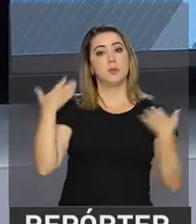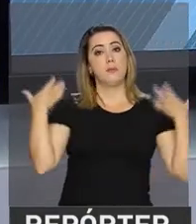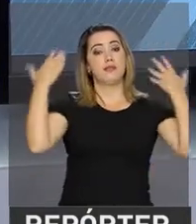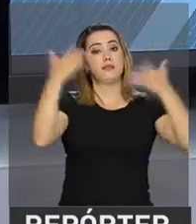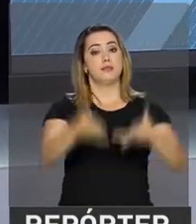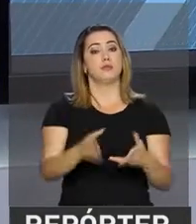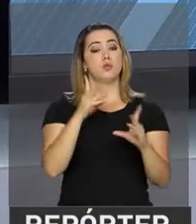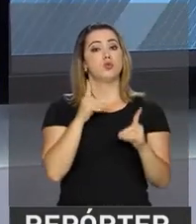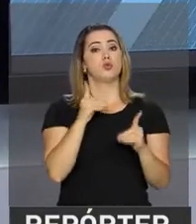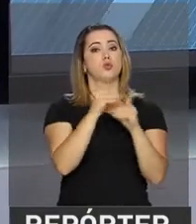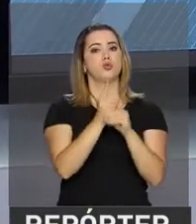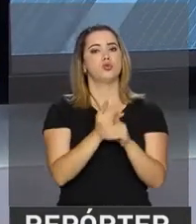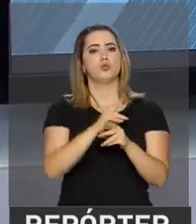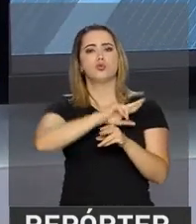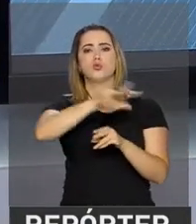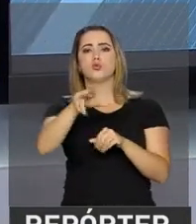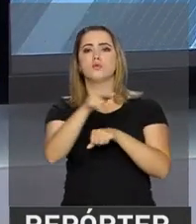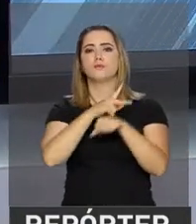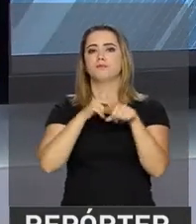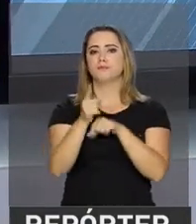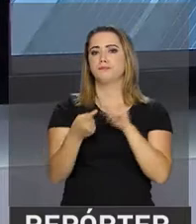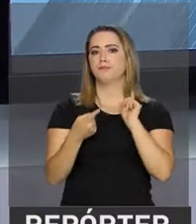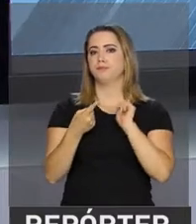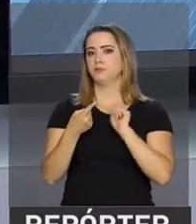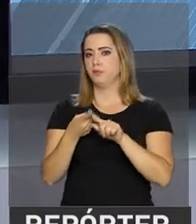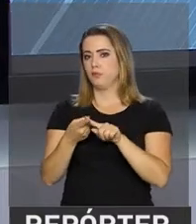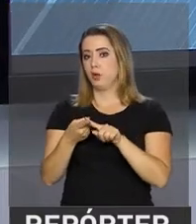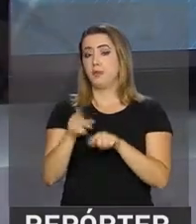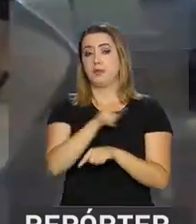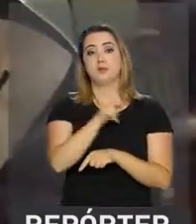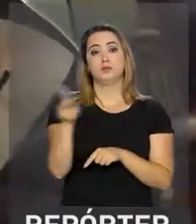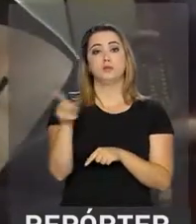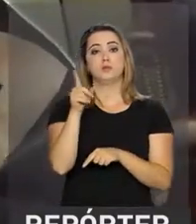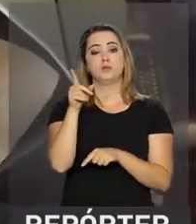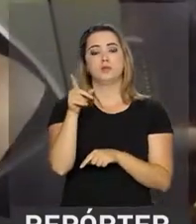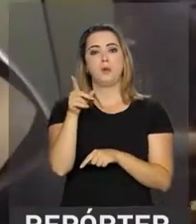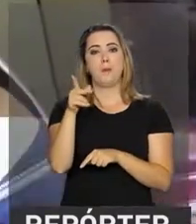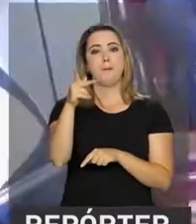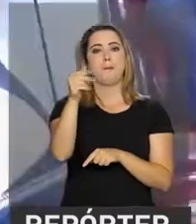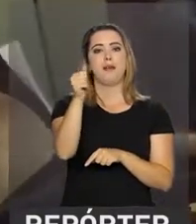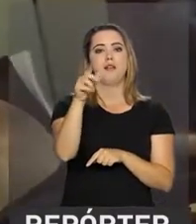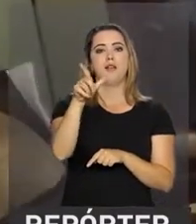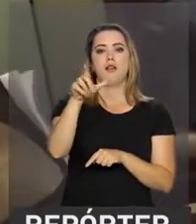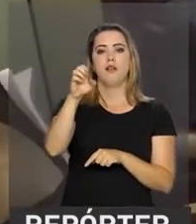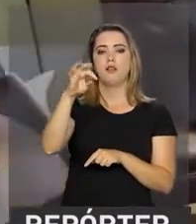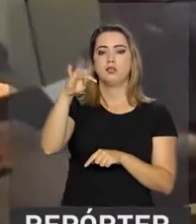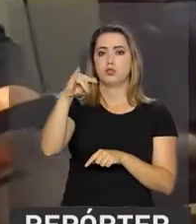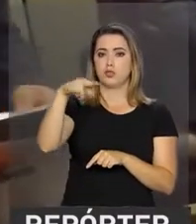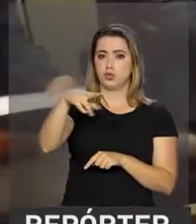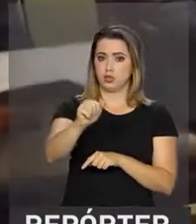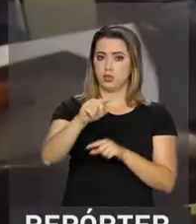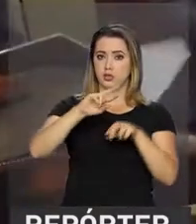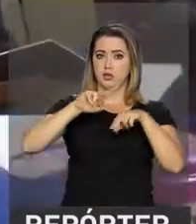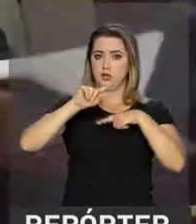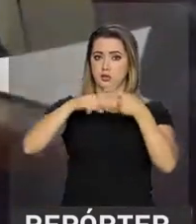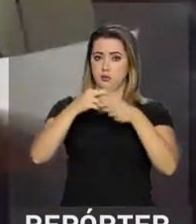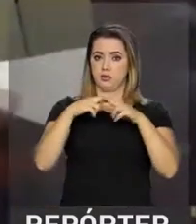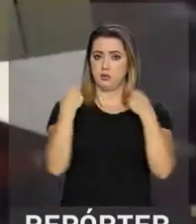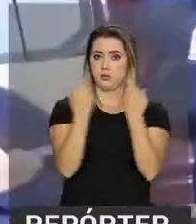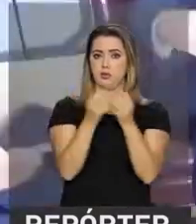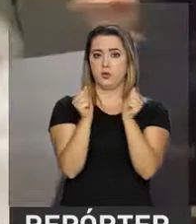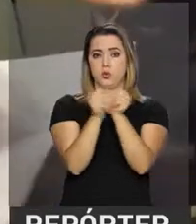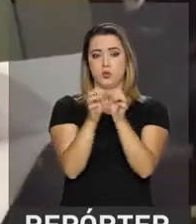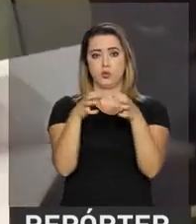participou de encontros bilaterais. O primeiro foi com o presidente do Estado da Palestina, seguido de uma reunião com o presidente